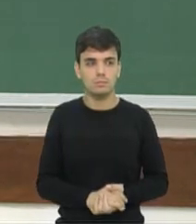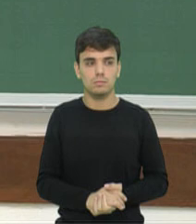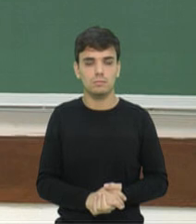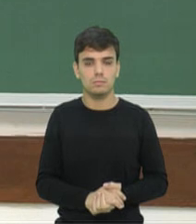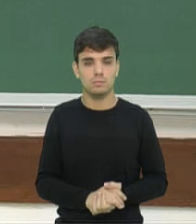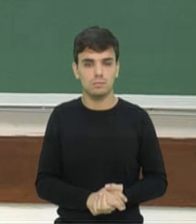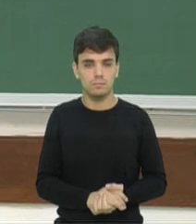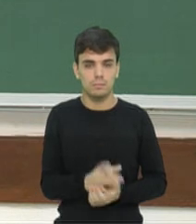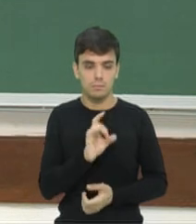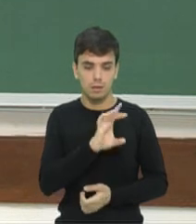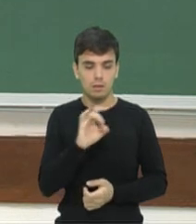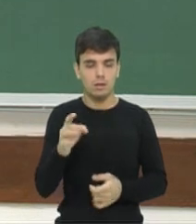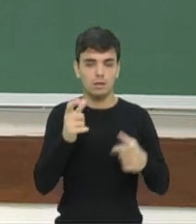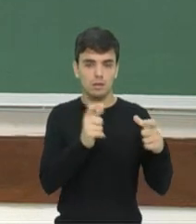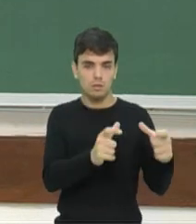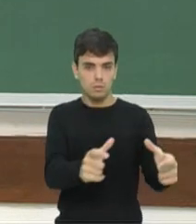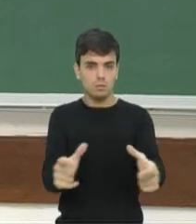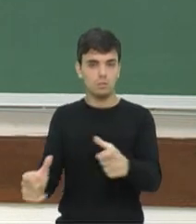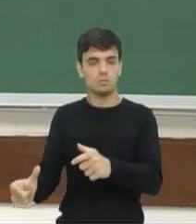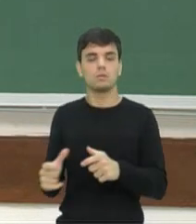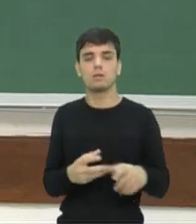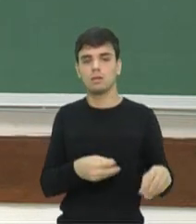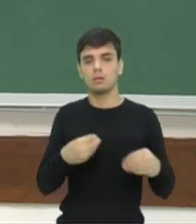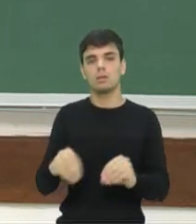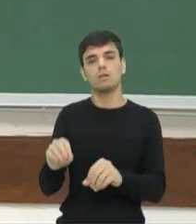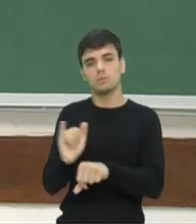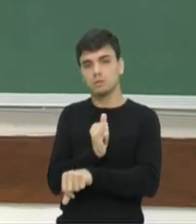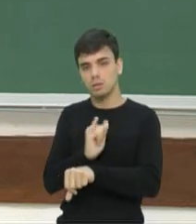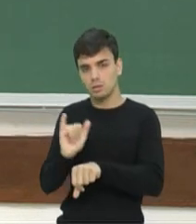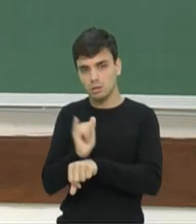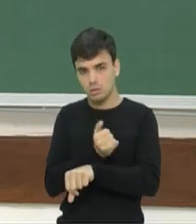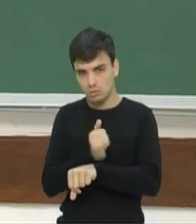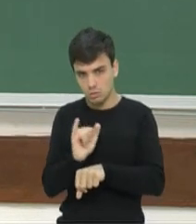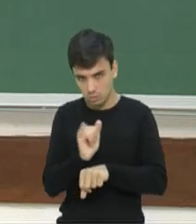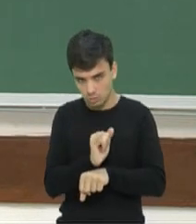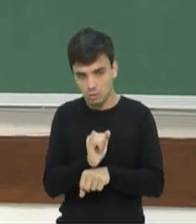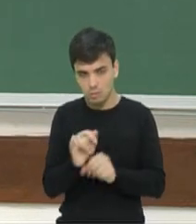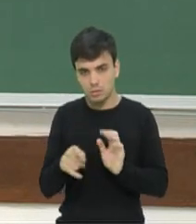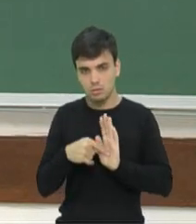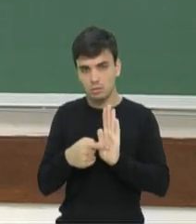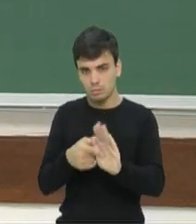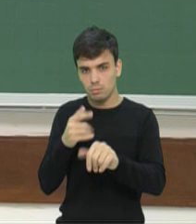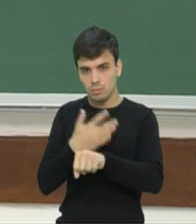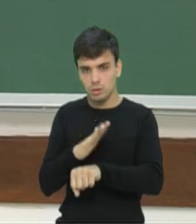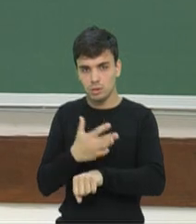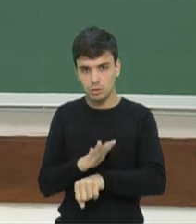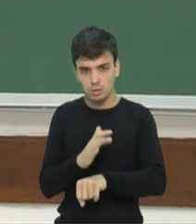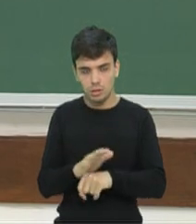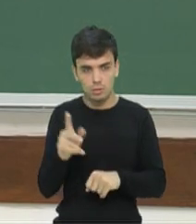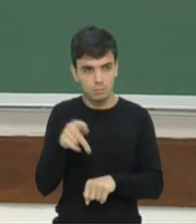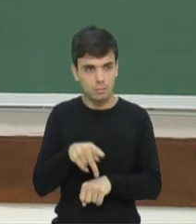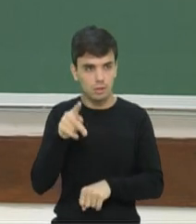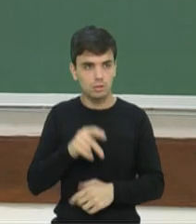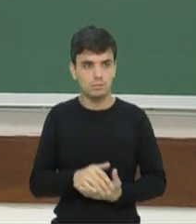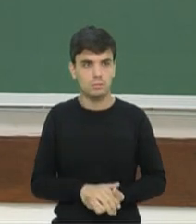locais que esses imigrantes iriam levam essa nova técnica, essa nova modalidade para também ser praticada nesses outros